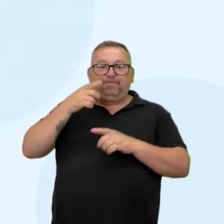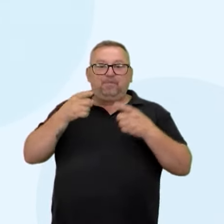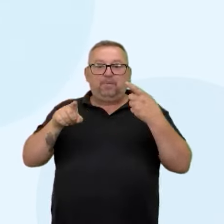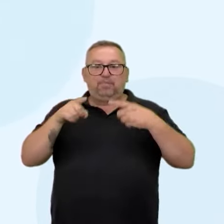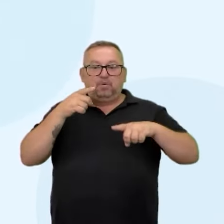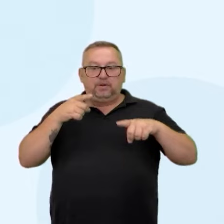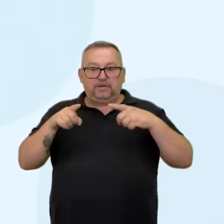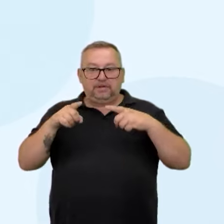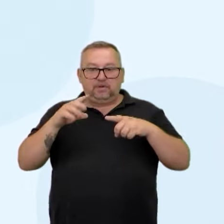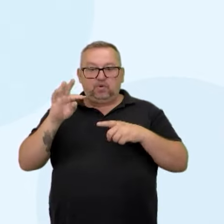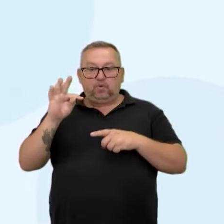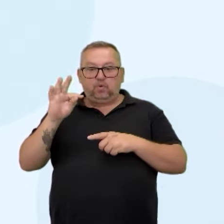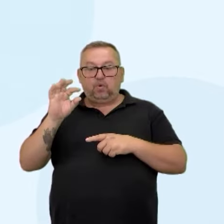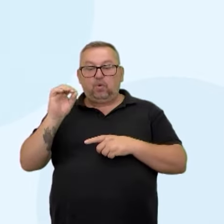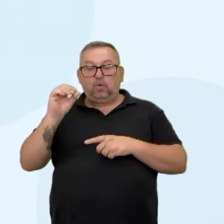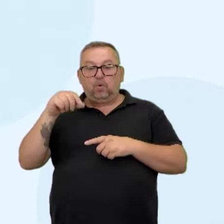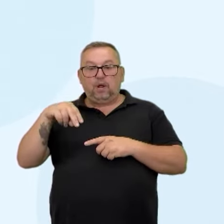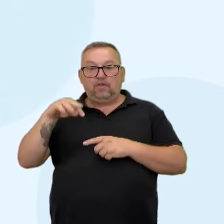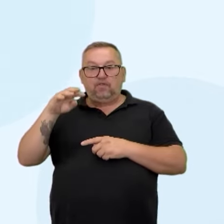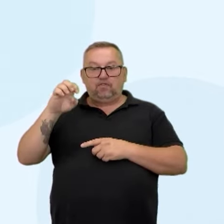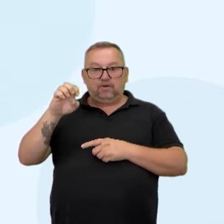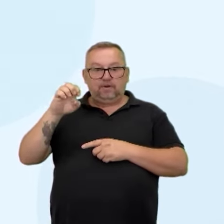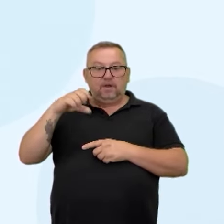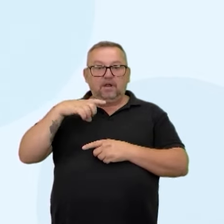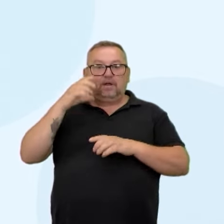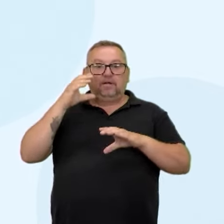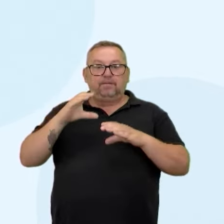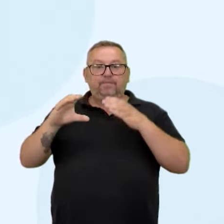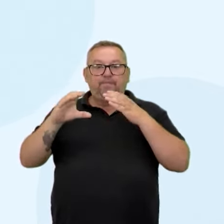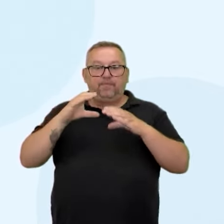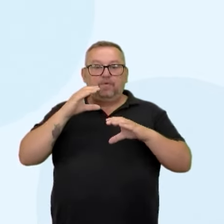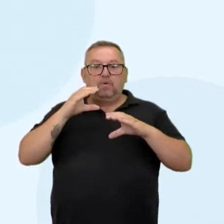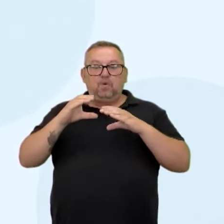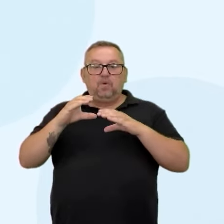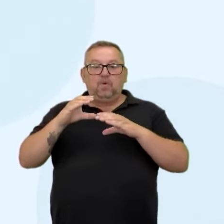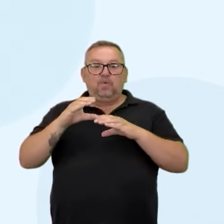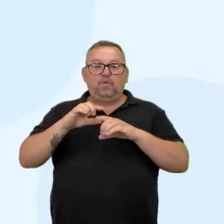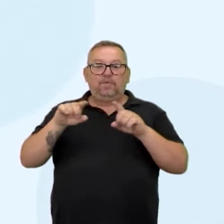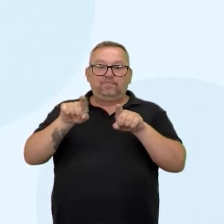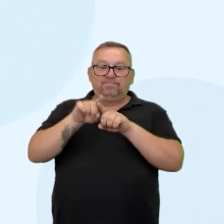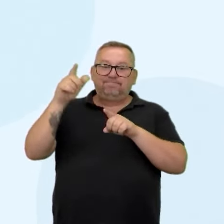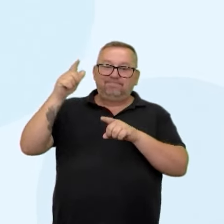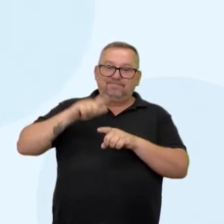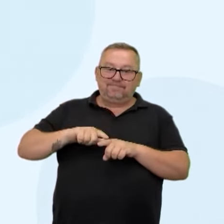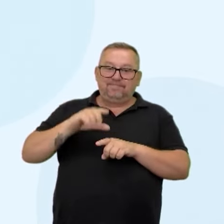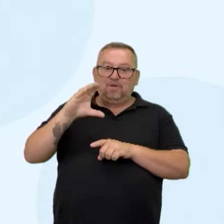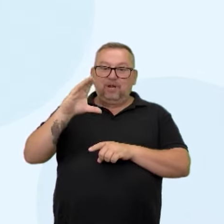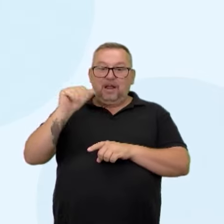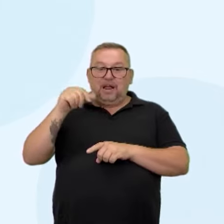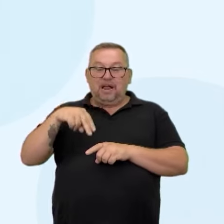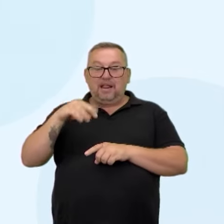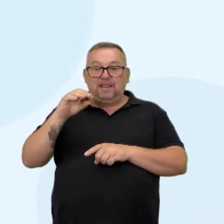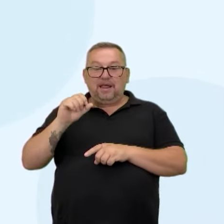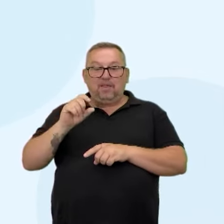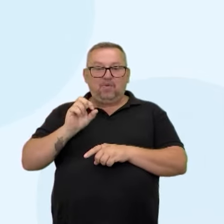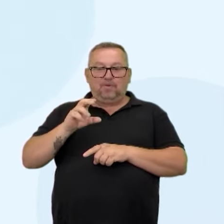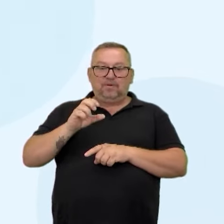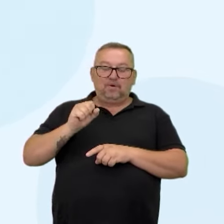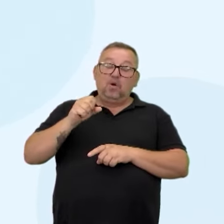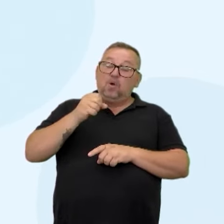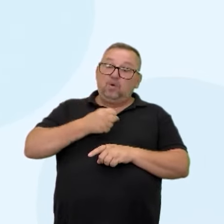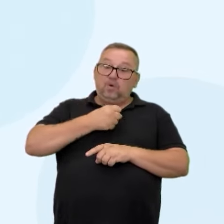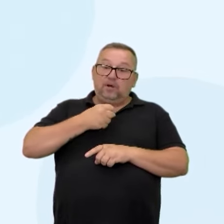é regido por uma música chamada otoante, que é cantado por... Ficou até repetitivo, cantado por um cantador ou